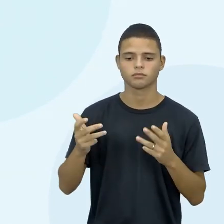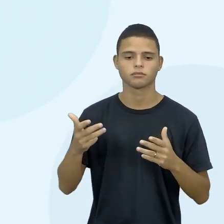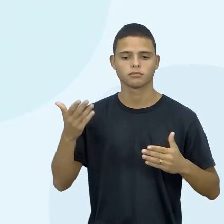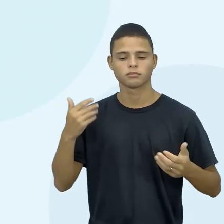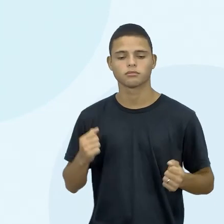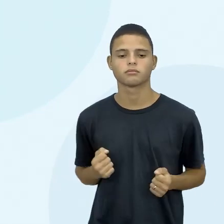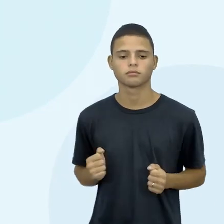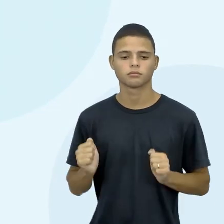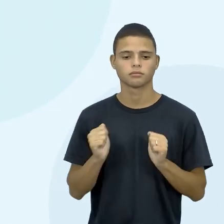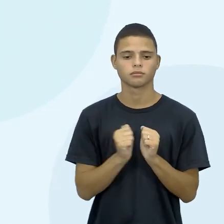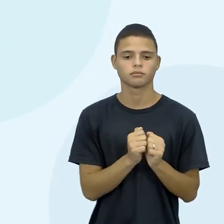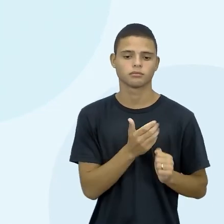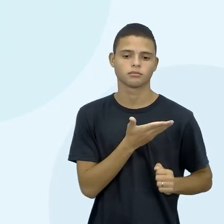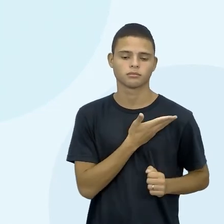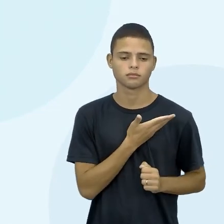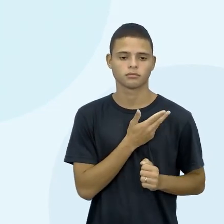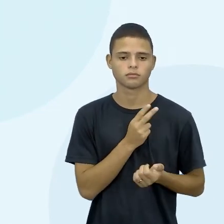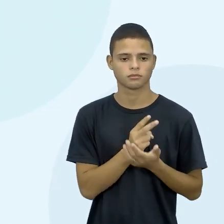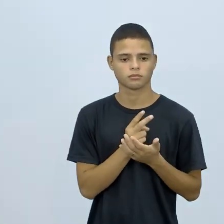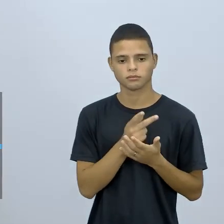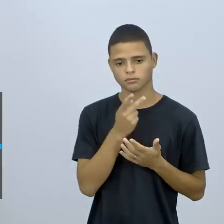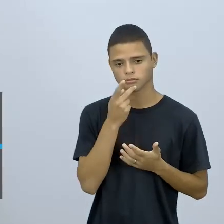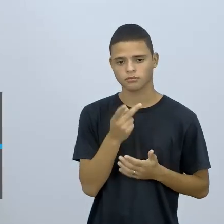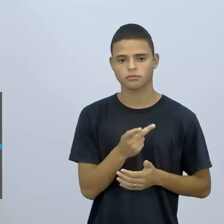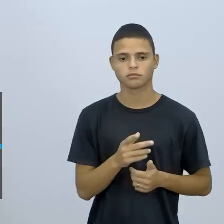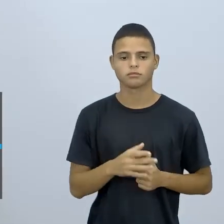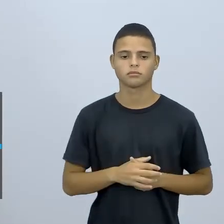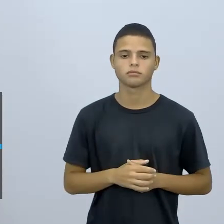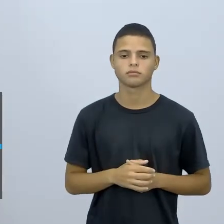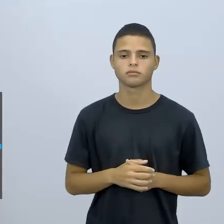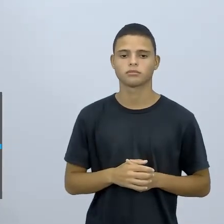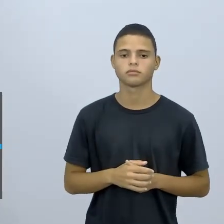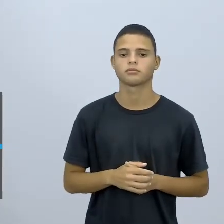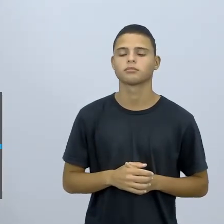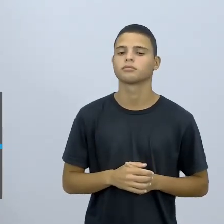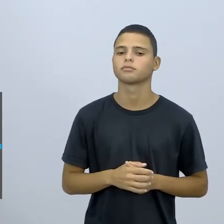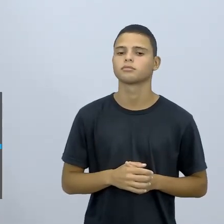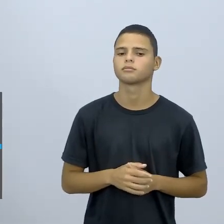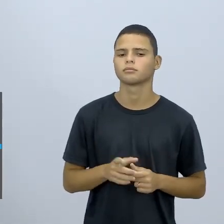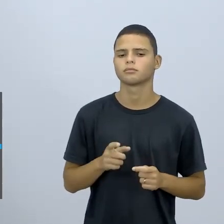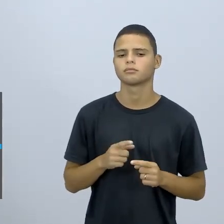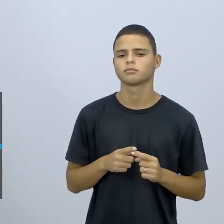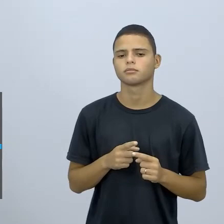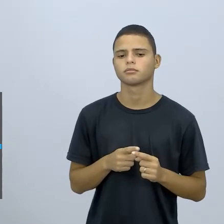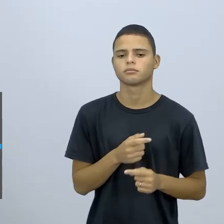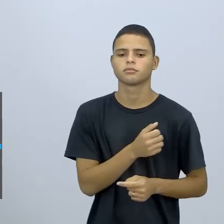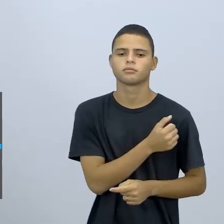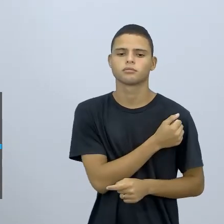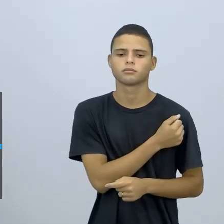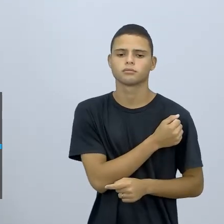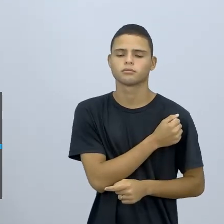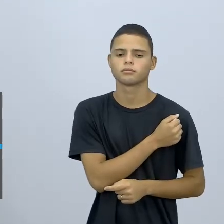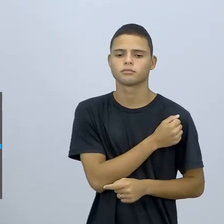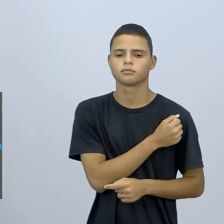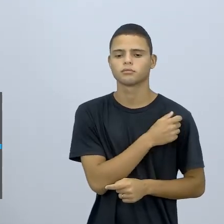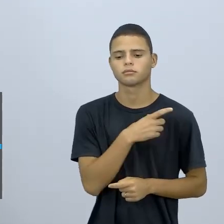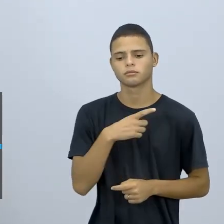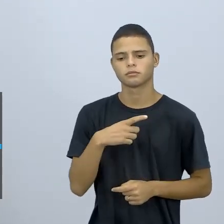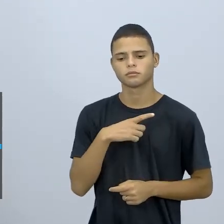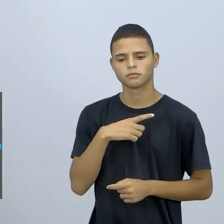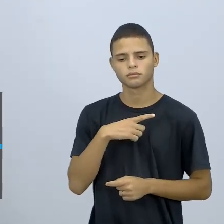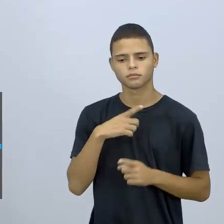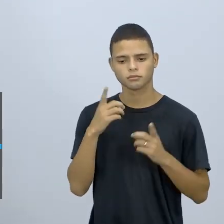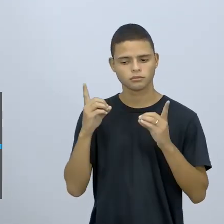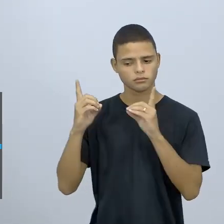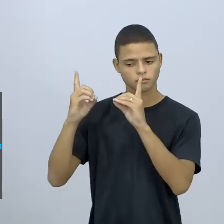também com os colegas. Eu sempre falo assim, Tânia, por que o aluno, o estudante com a deficiência